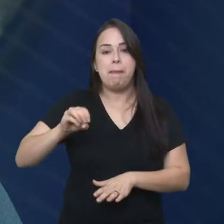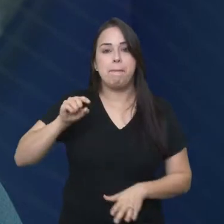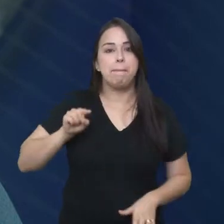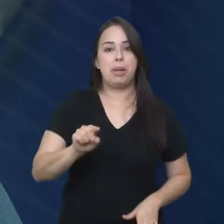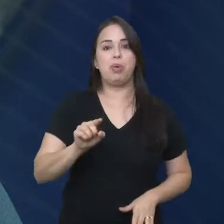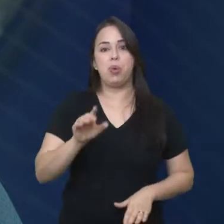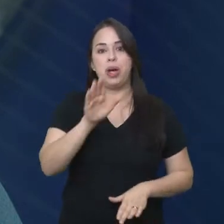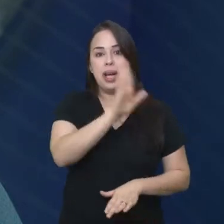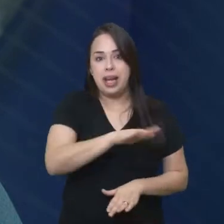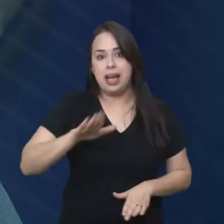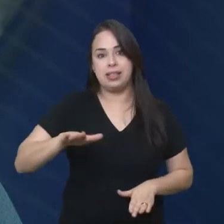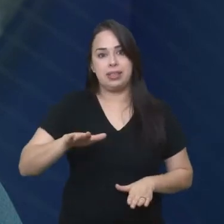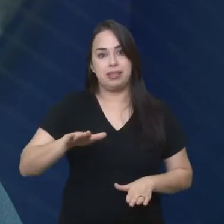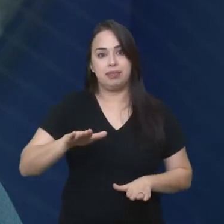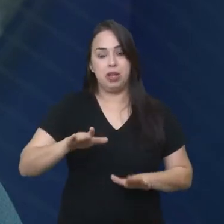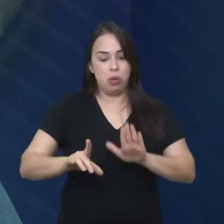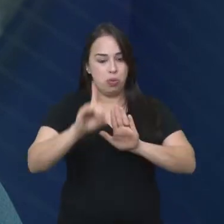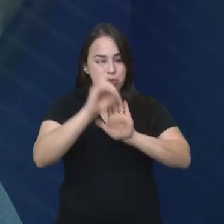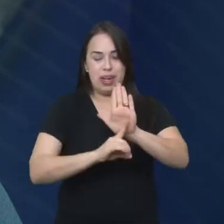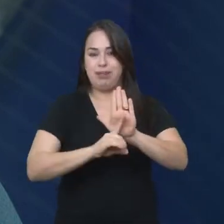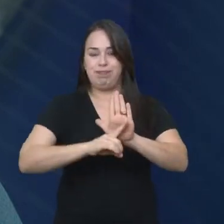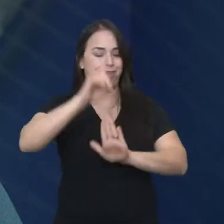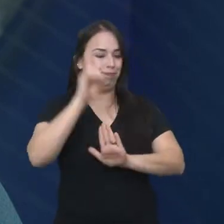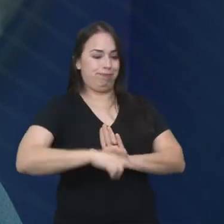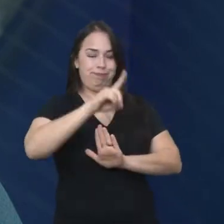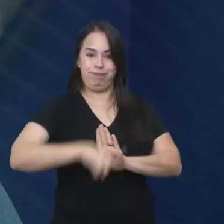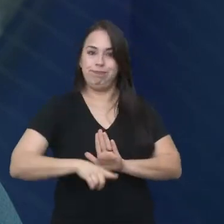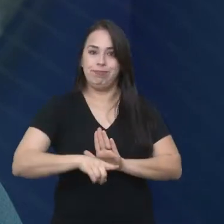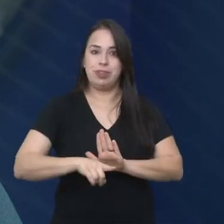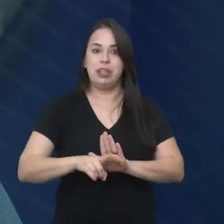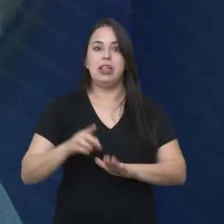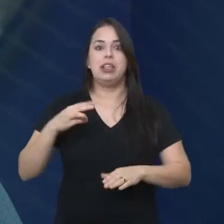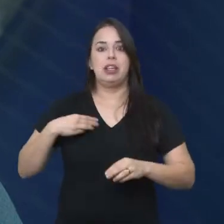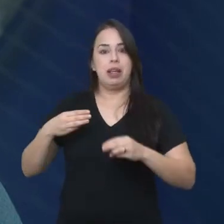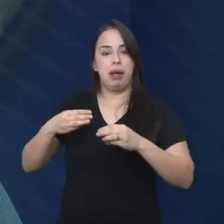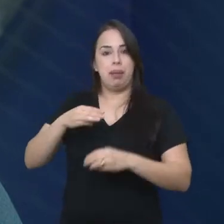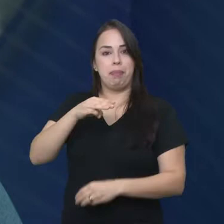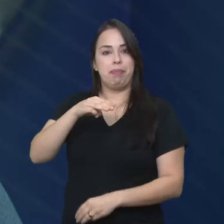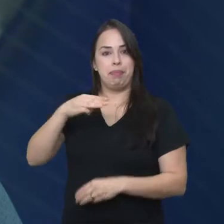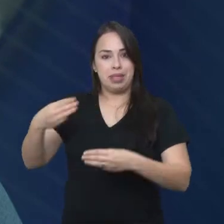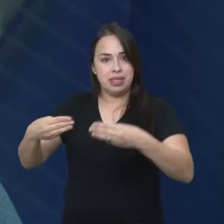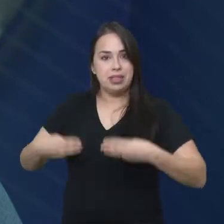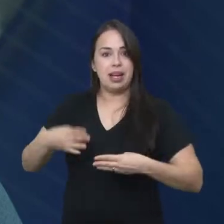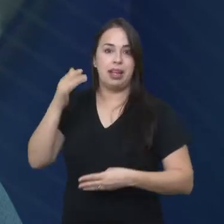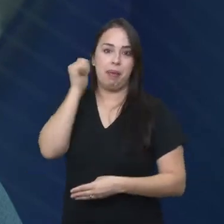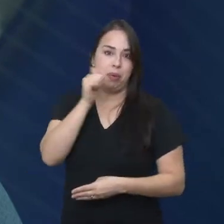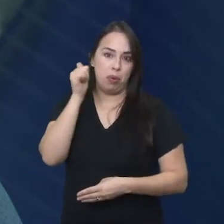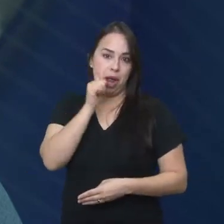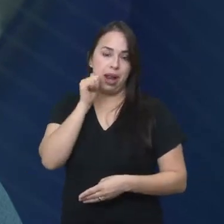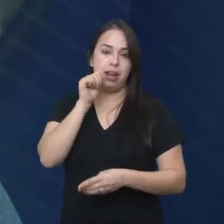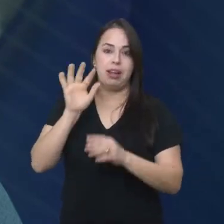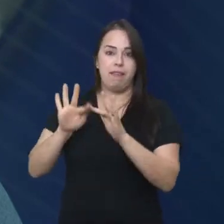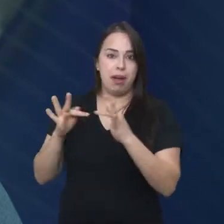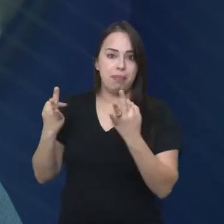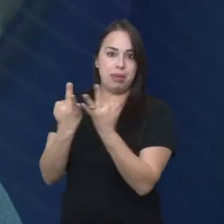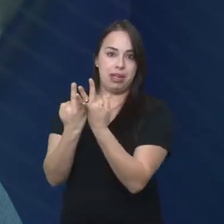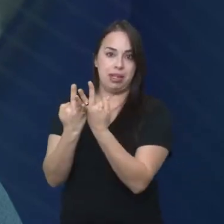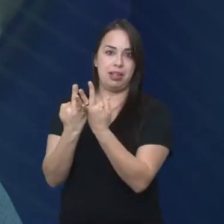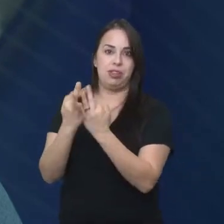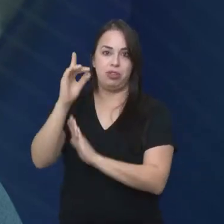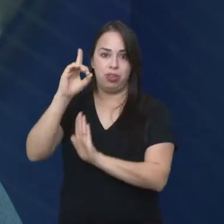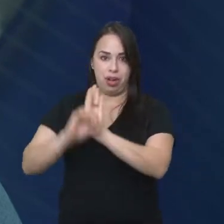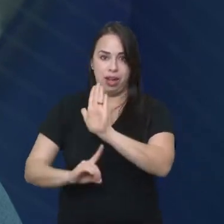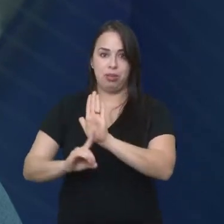adolescentes tiveram seus direitos violados aqui no Brasil, segundo o Ministério da Mulher, da Família e dos Direitos Humanos. Por serem